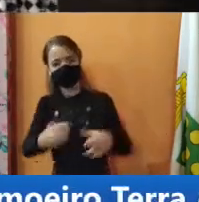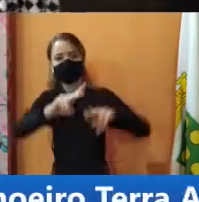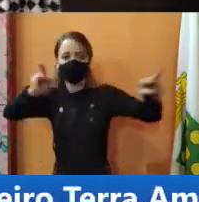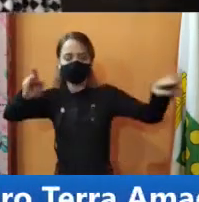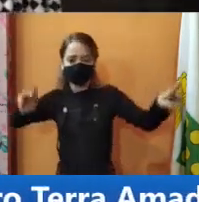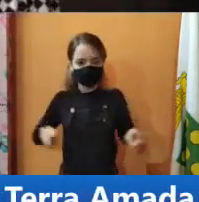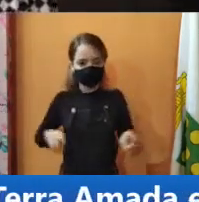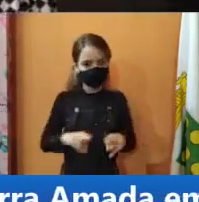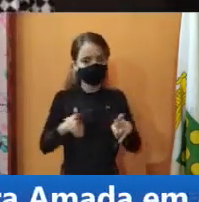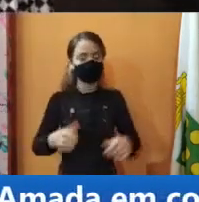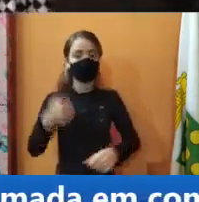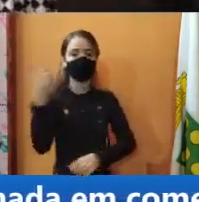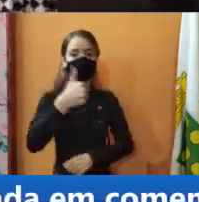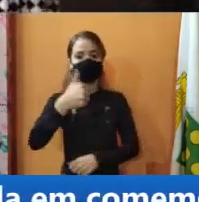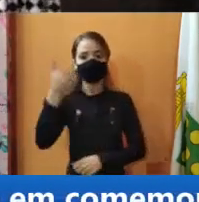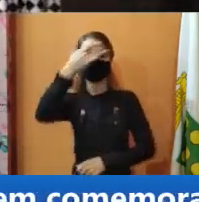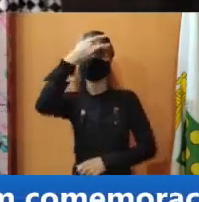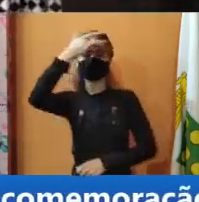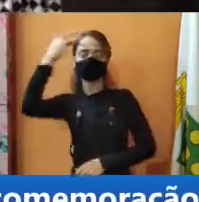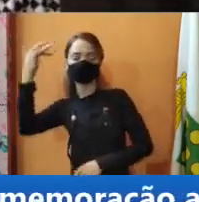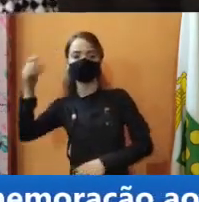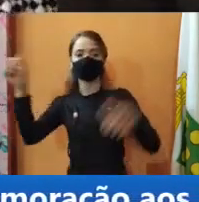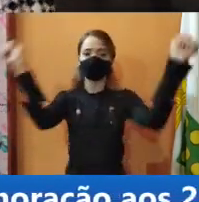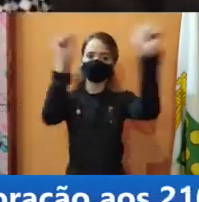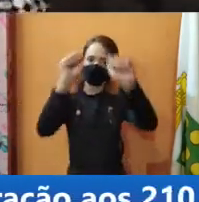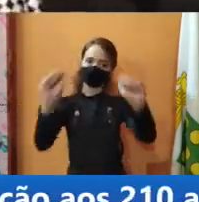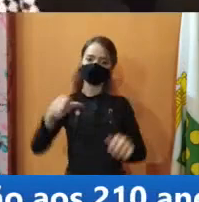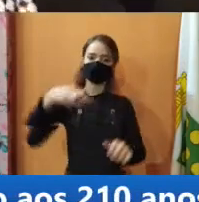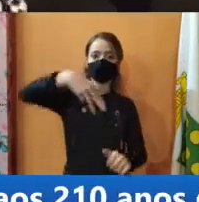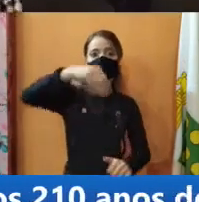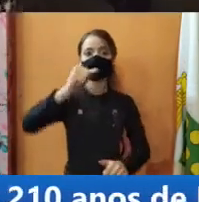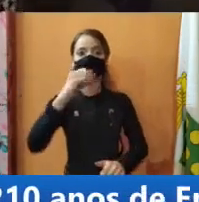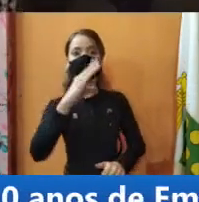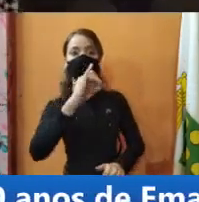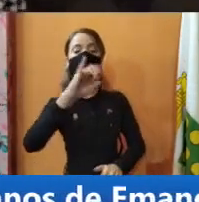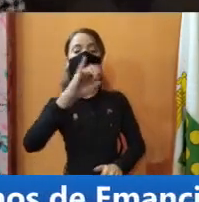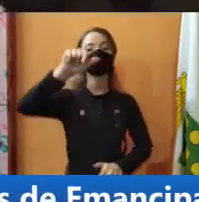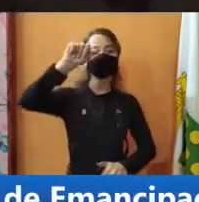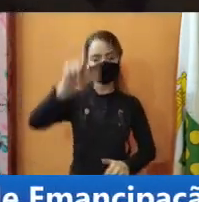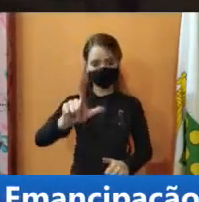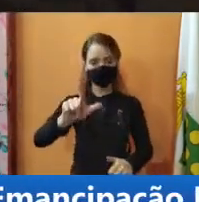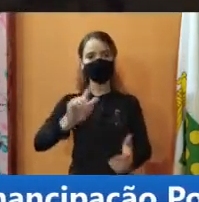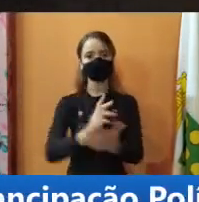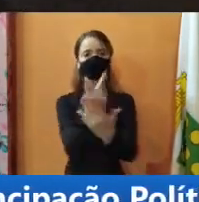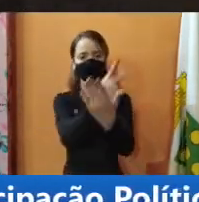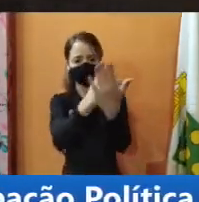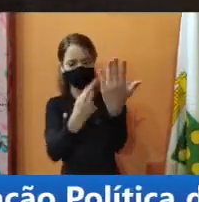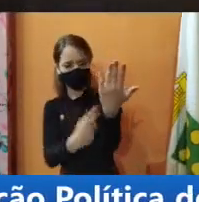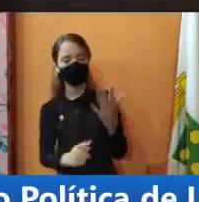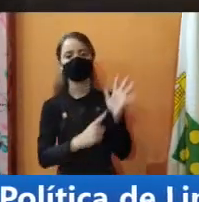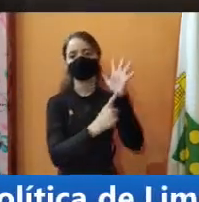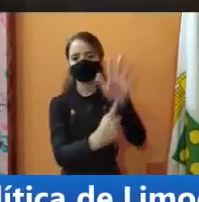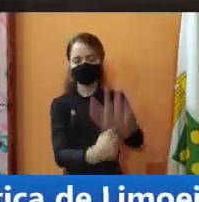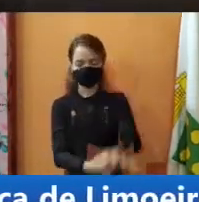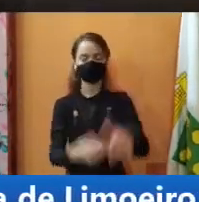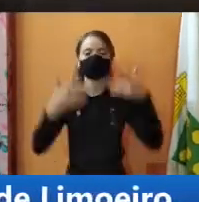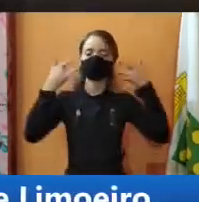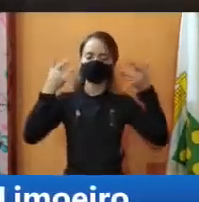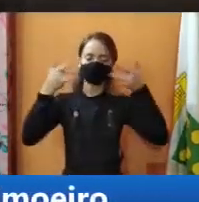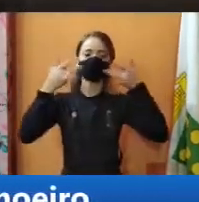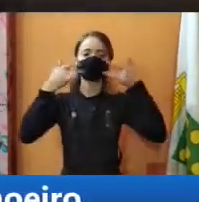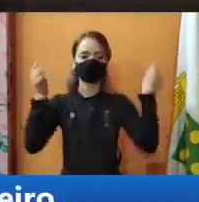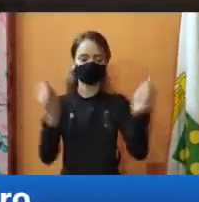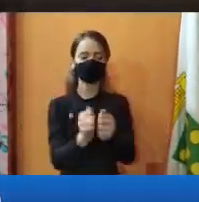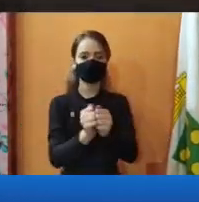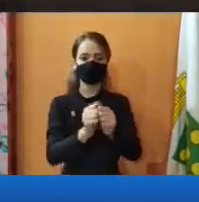palco. O primeiro que a gente convida aqui é Maciel França, que acabei de falar nele sobre esse poema que foi feito para a apresentação de Charlon, Tiago e